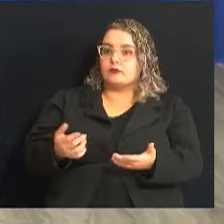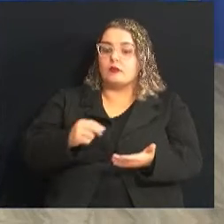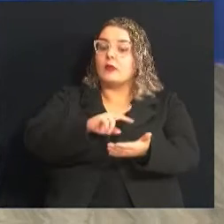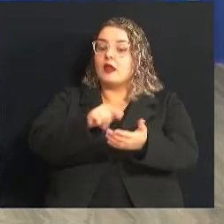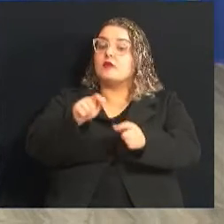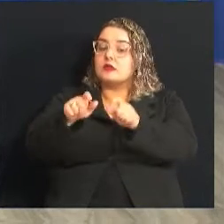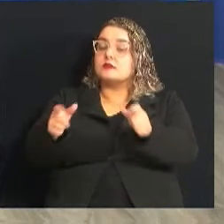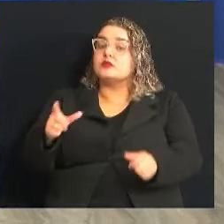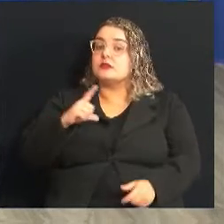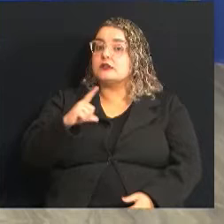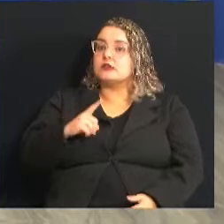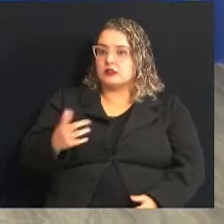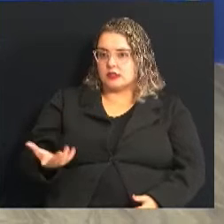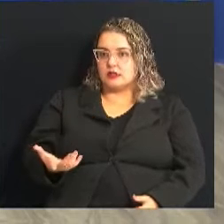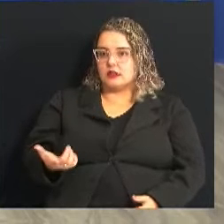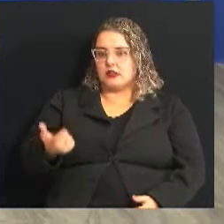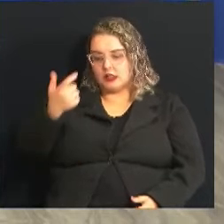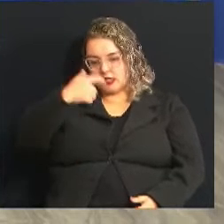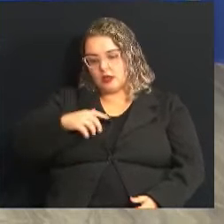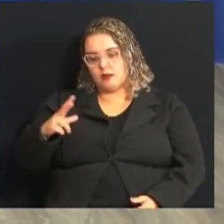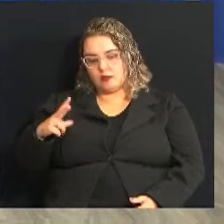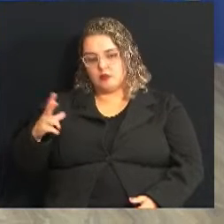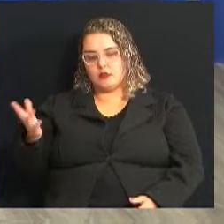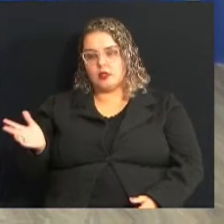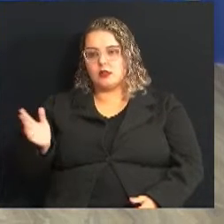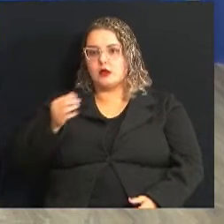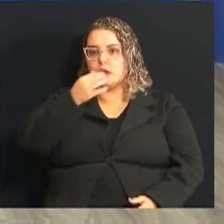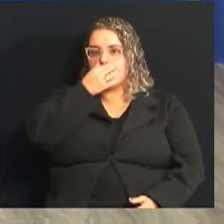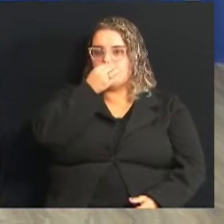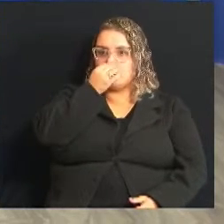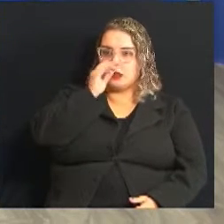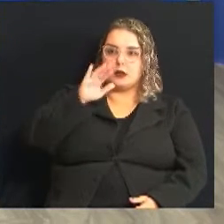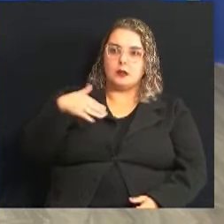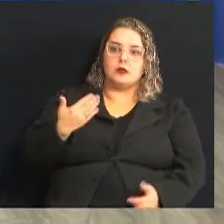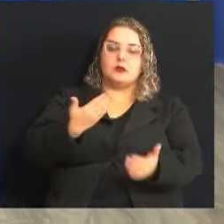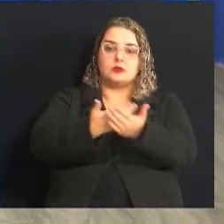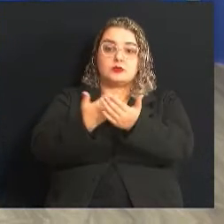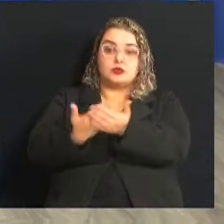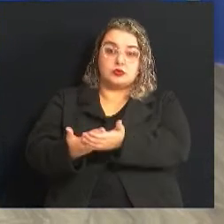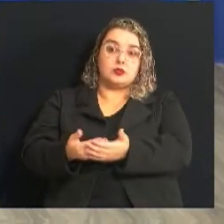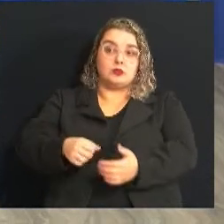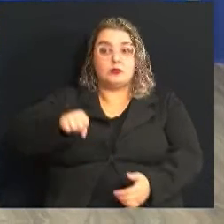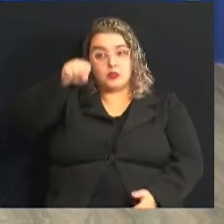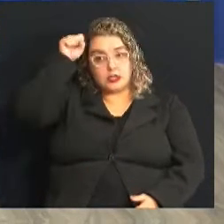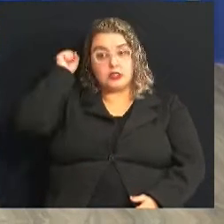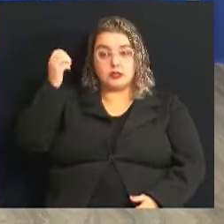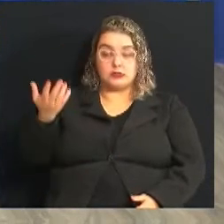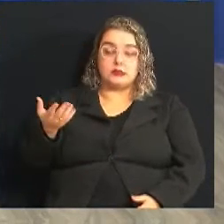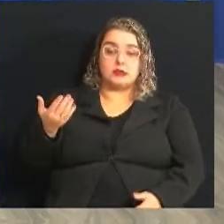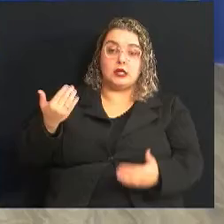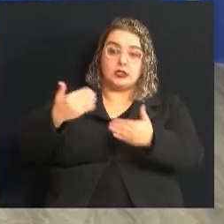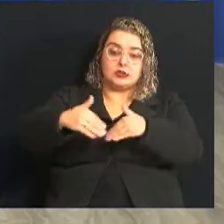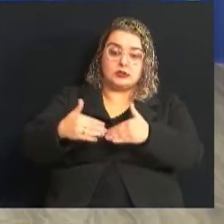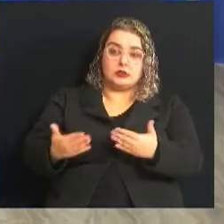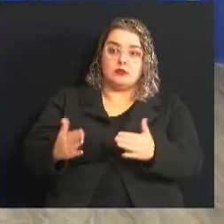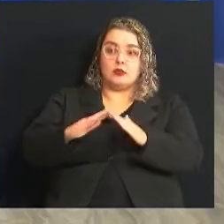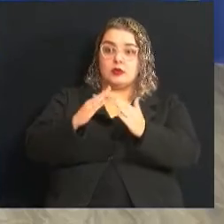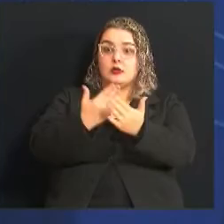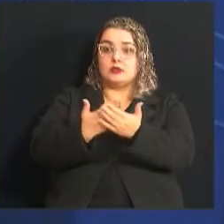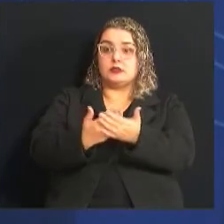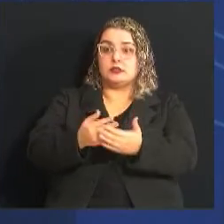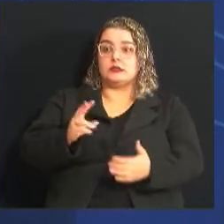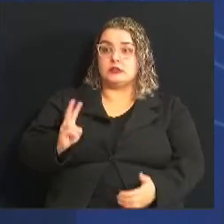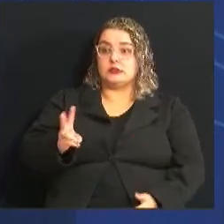não é? Eu, particularmente, quando eu fui estudar para o vestibular, até mesmo nas provas do colégio, eu sempre gostei de